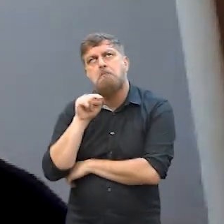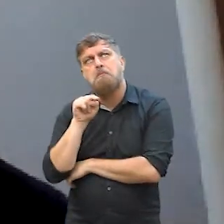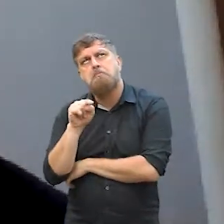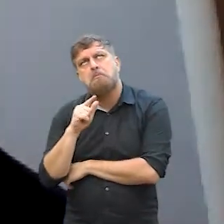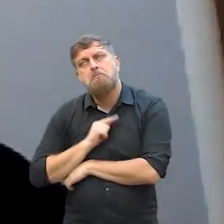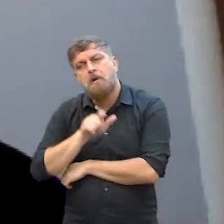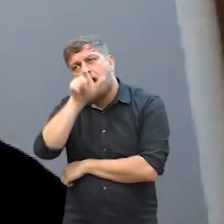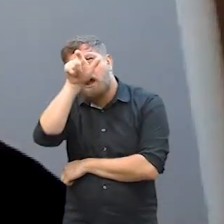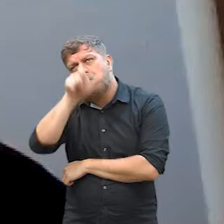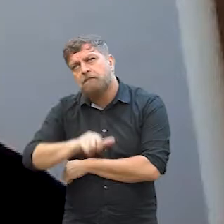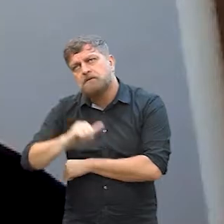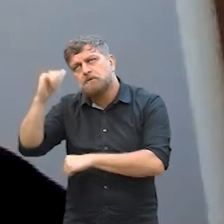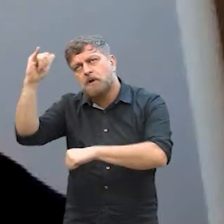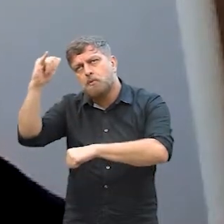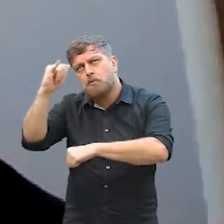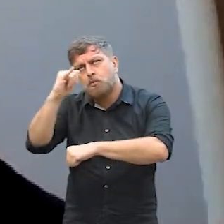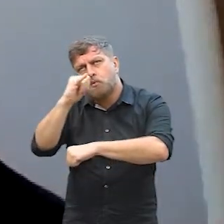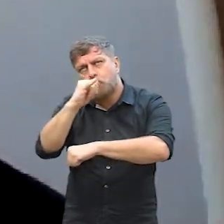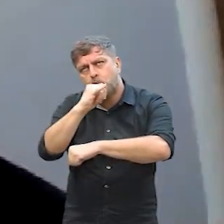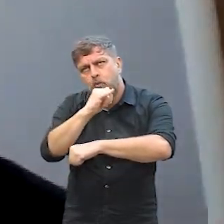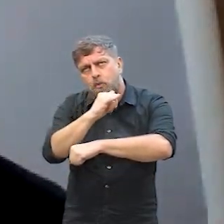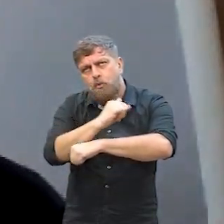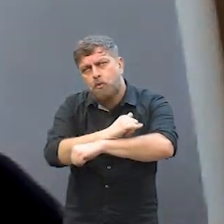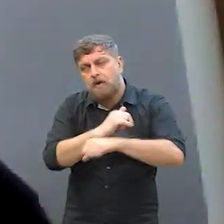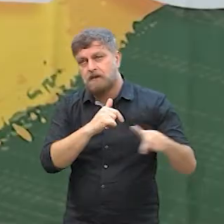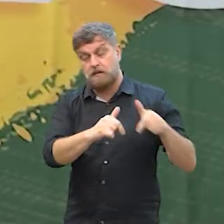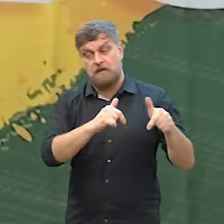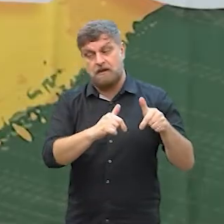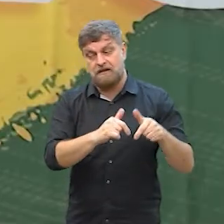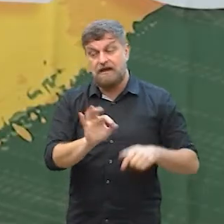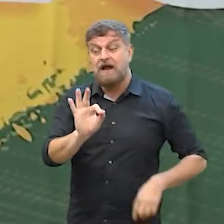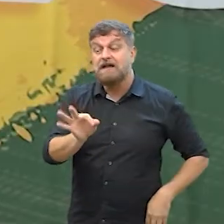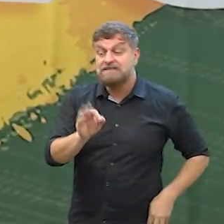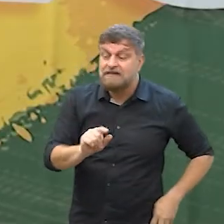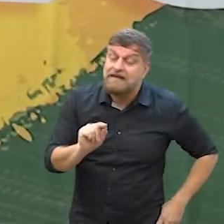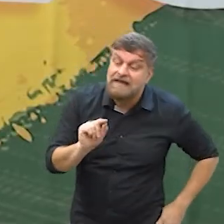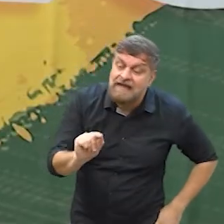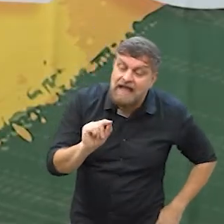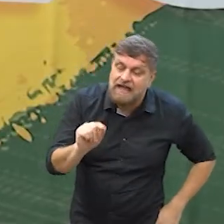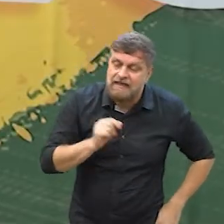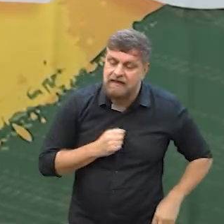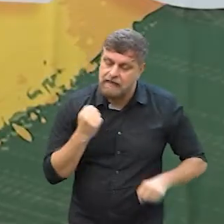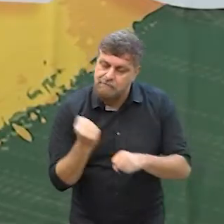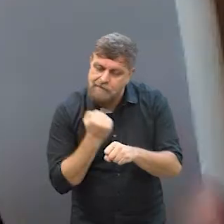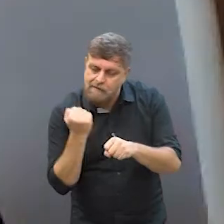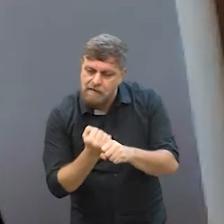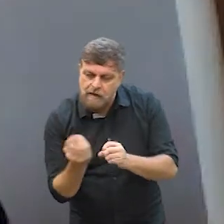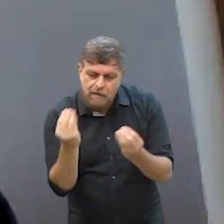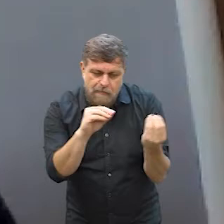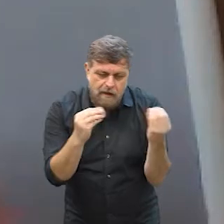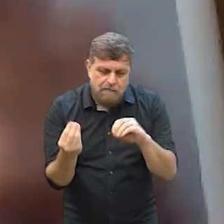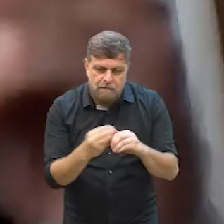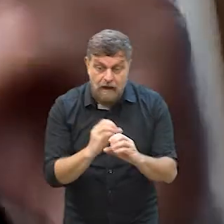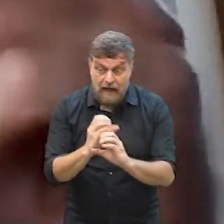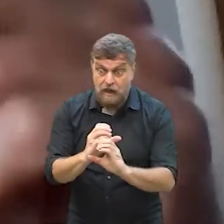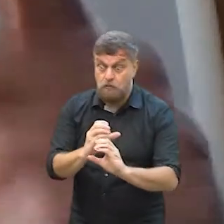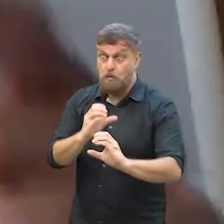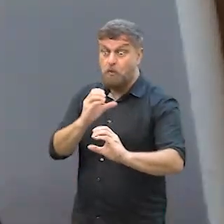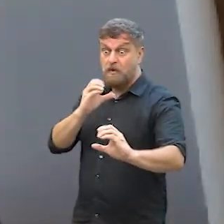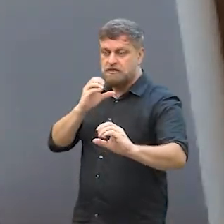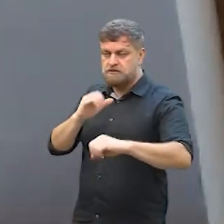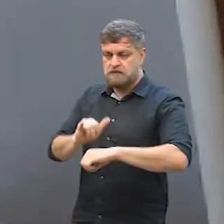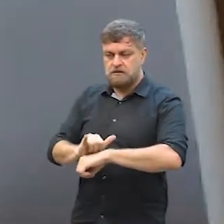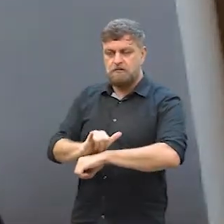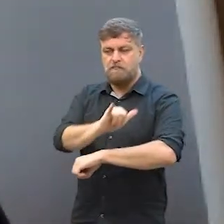que é alguém que trabalha na aeronáutica? Opa, mas quem, por exemplo? Quem que construiria um avião? É um